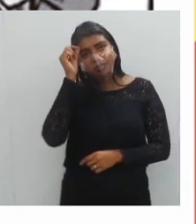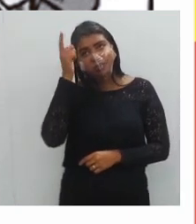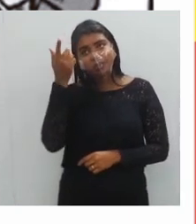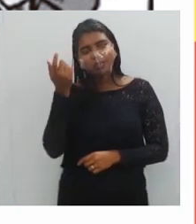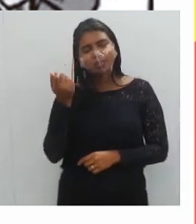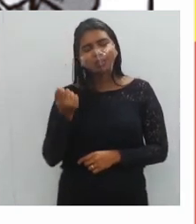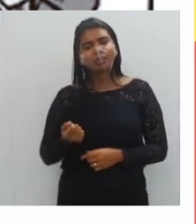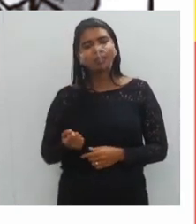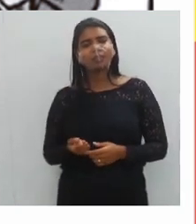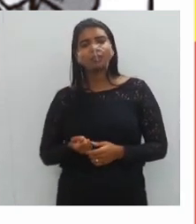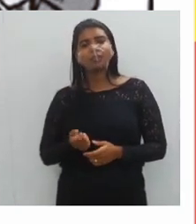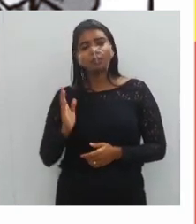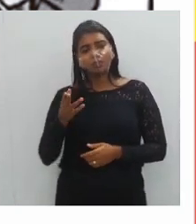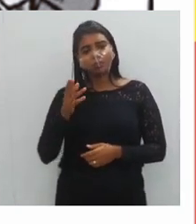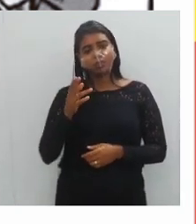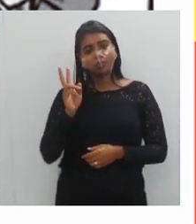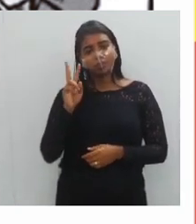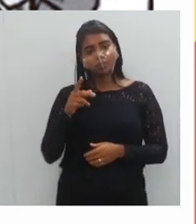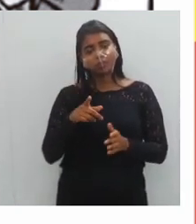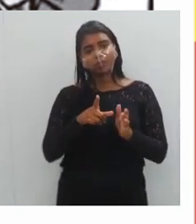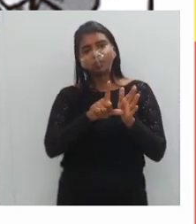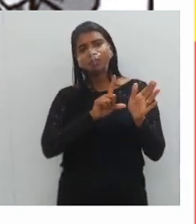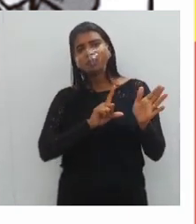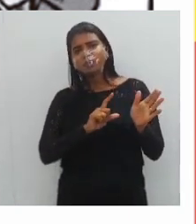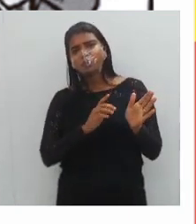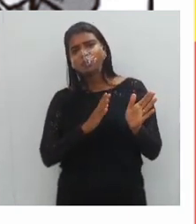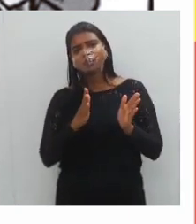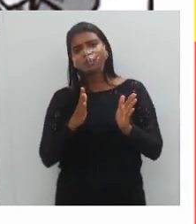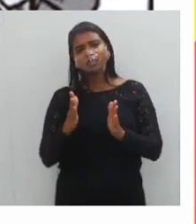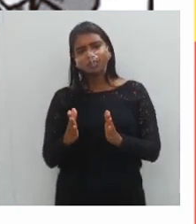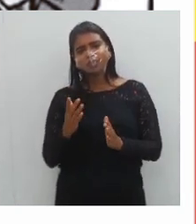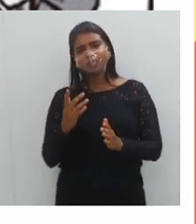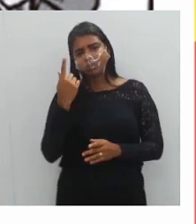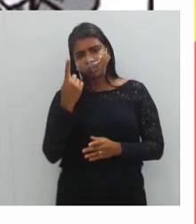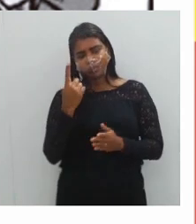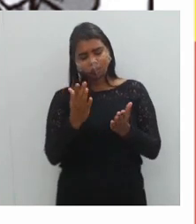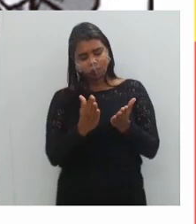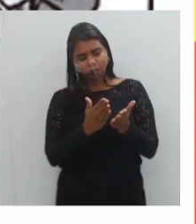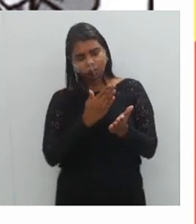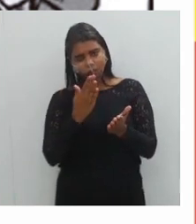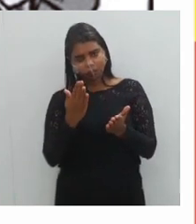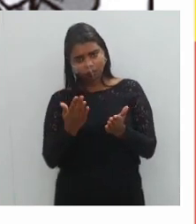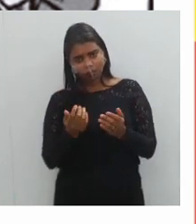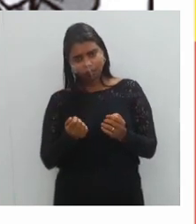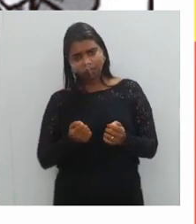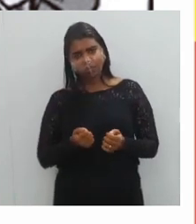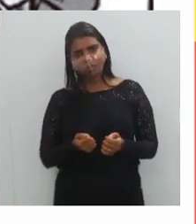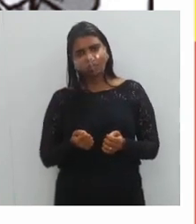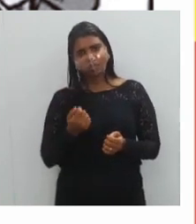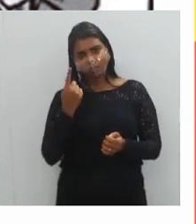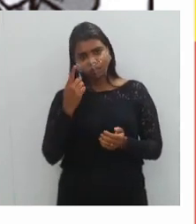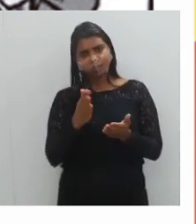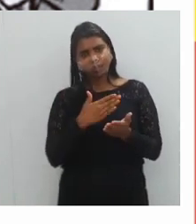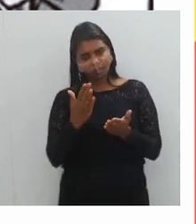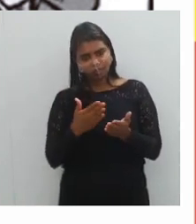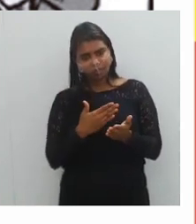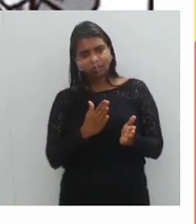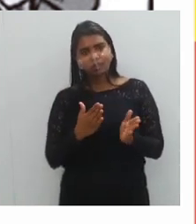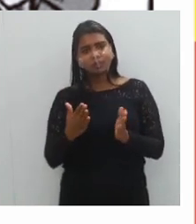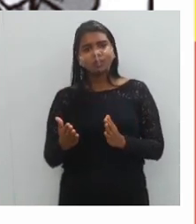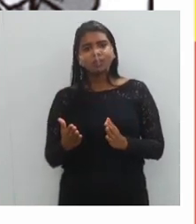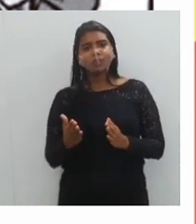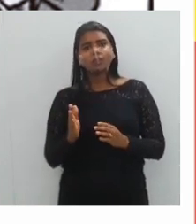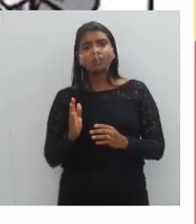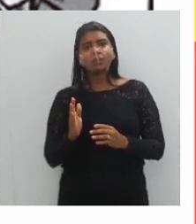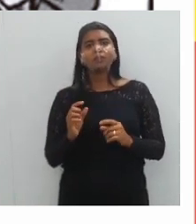Como você viu antes, apenas uma página de uma revista, né? E aqui eu